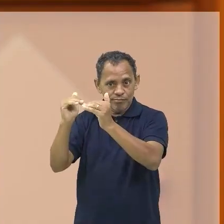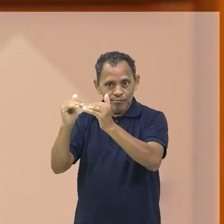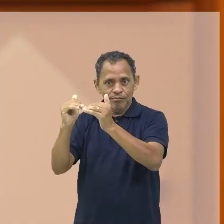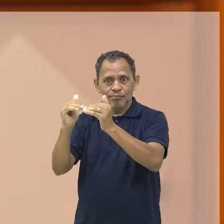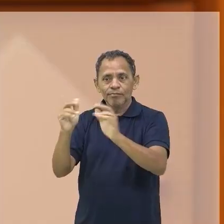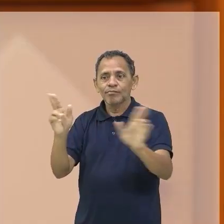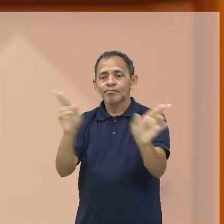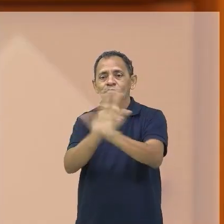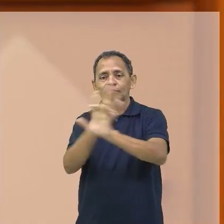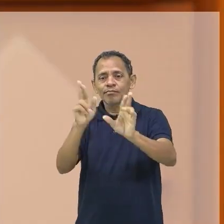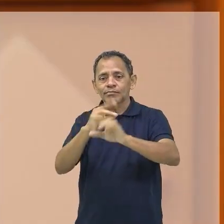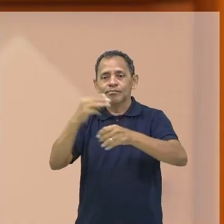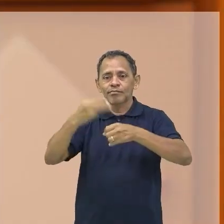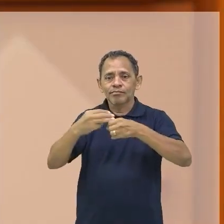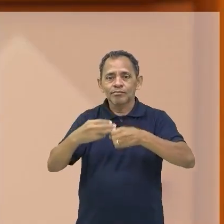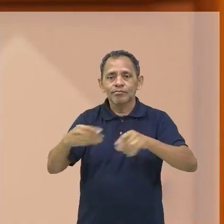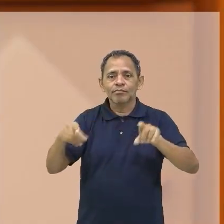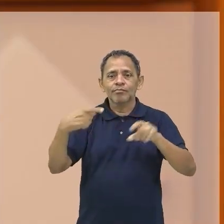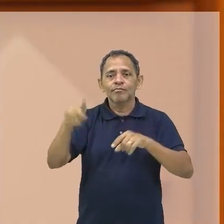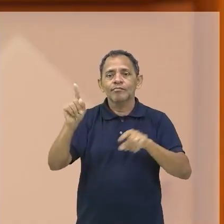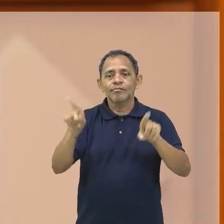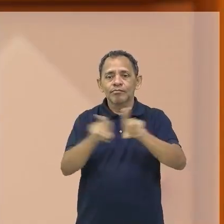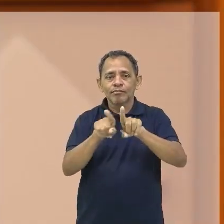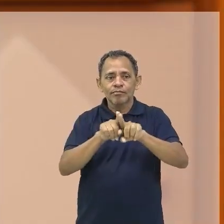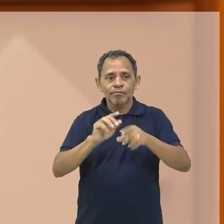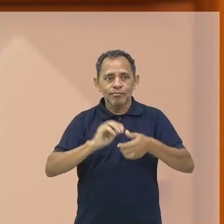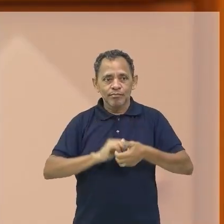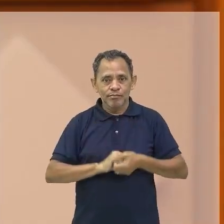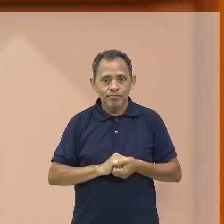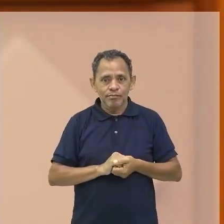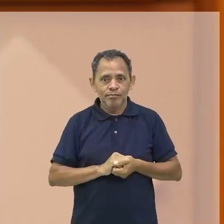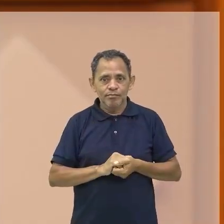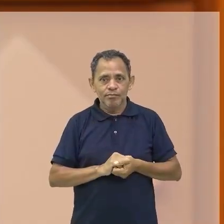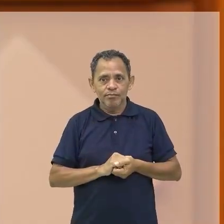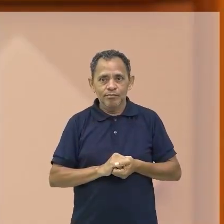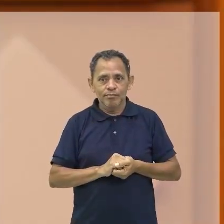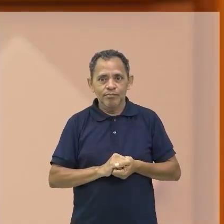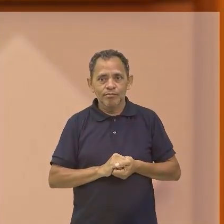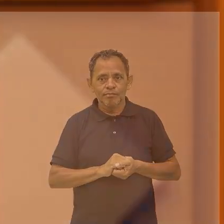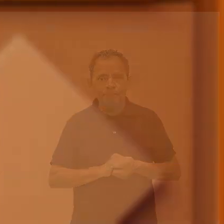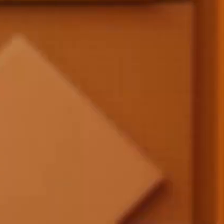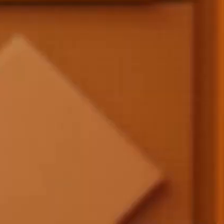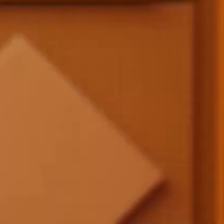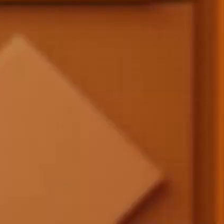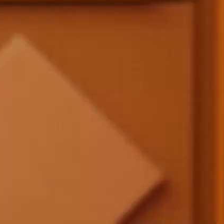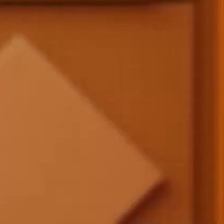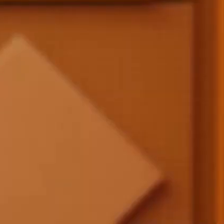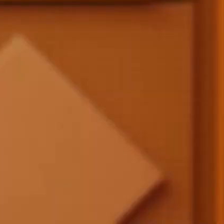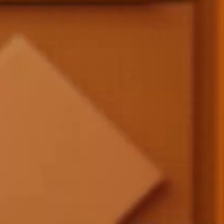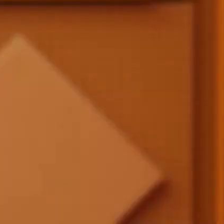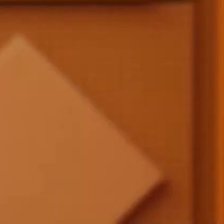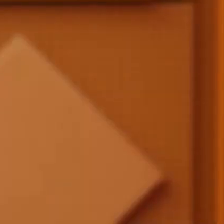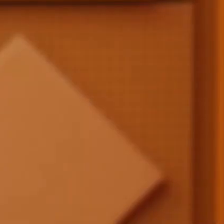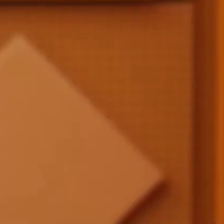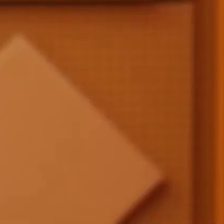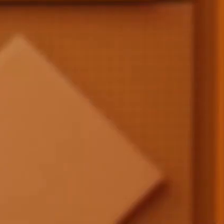outros municípios. E aí nós vimos aí como destaque a população urbana e a população rural no nosso